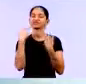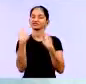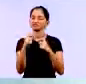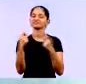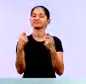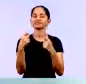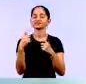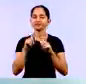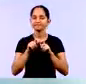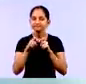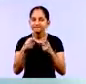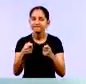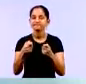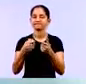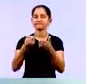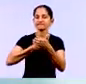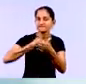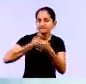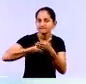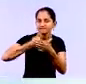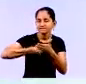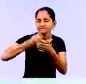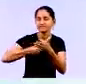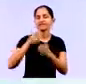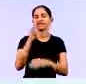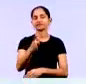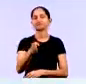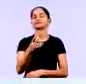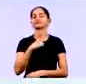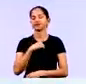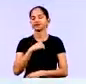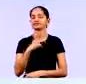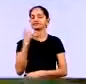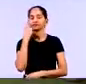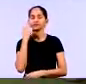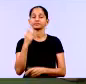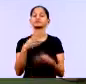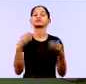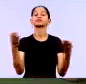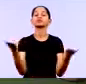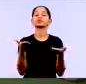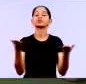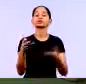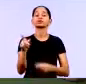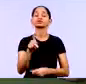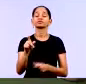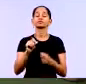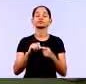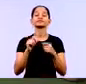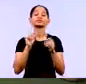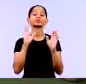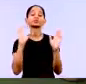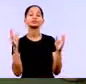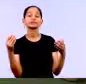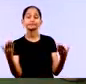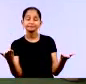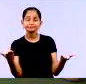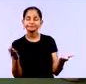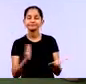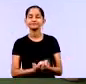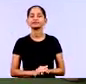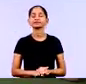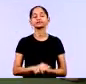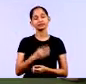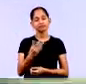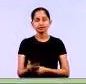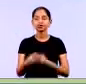tem alguns percalços nesses caminhos. Professor, e hoje, o que é que nós vamos trabalhar hoje, professor? Então,